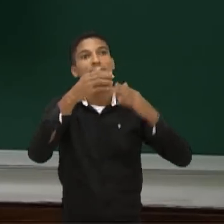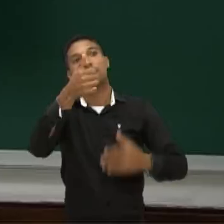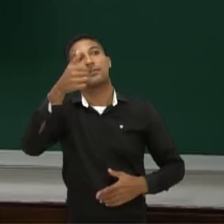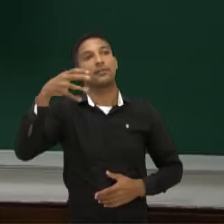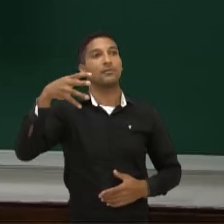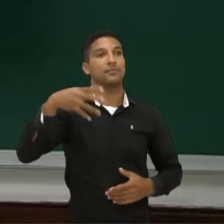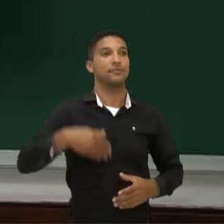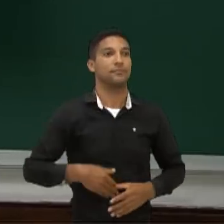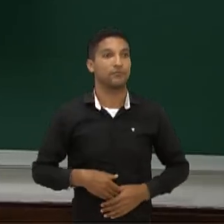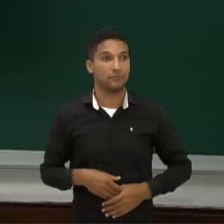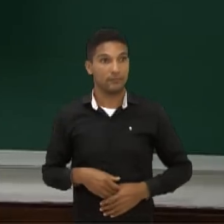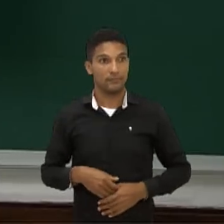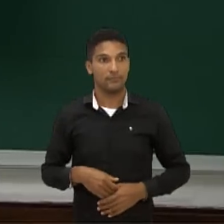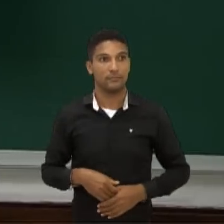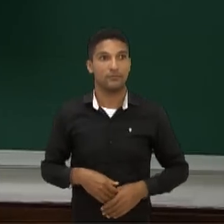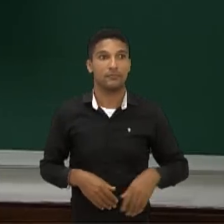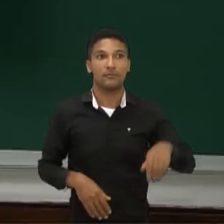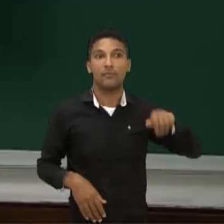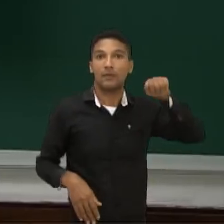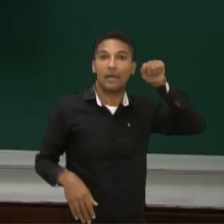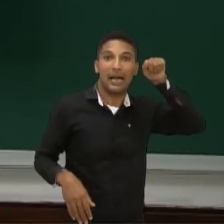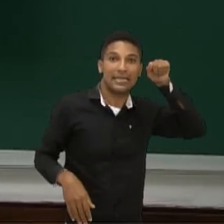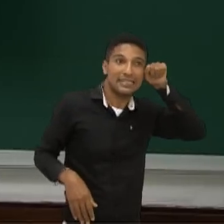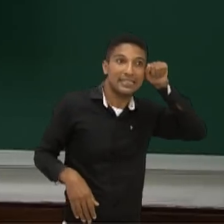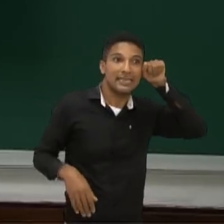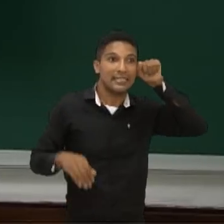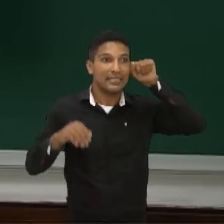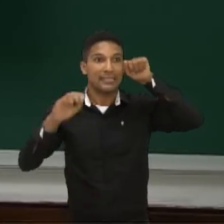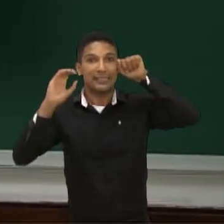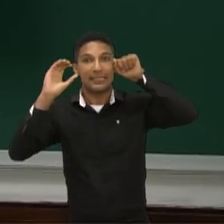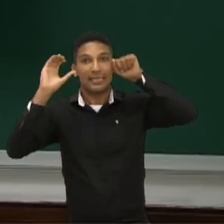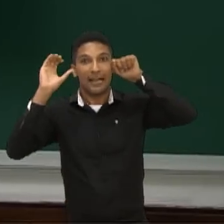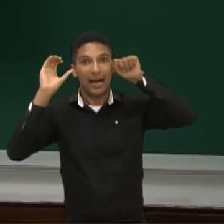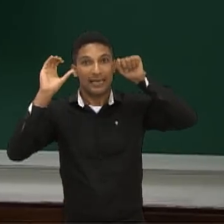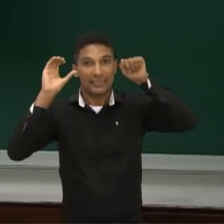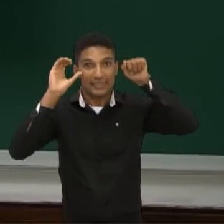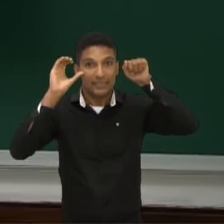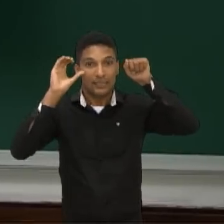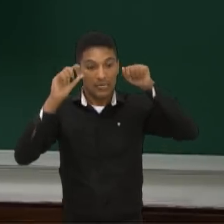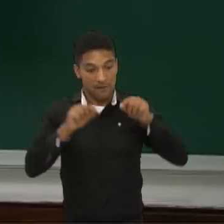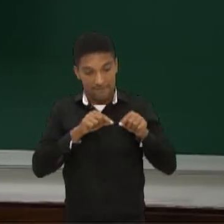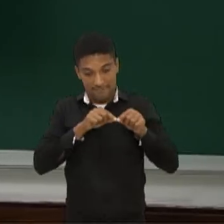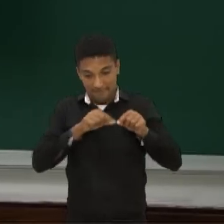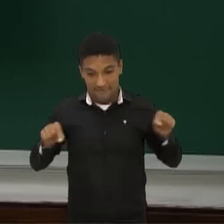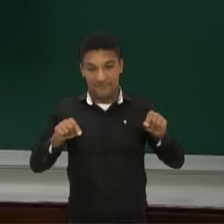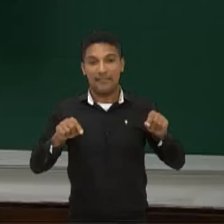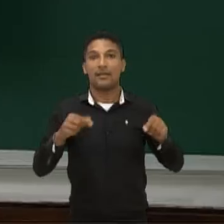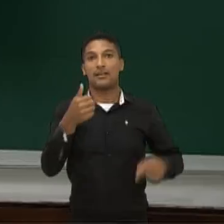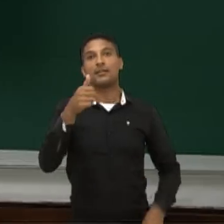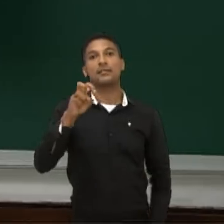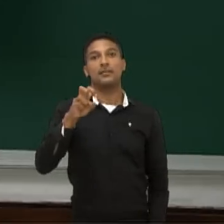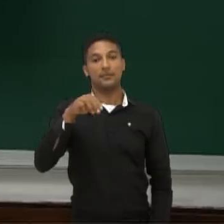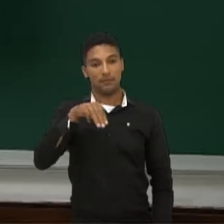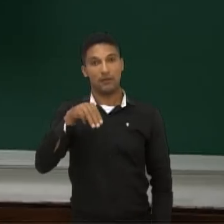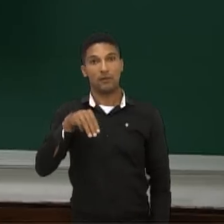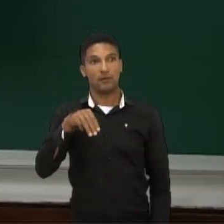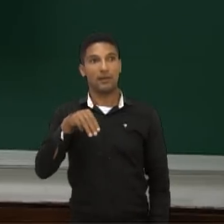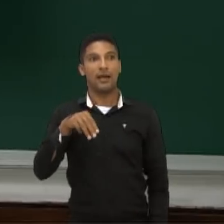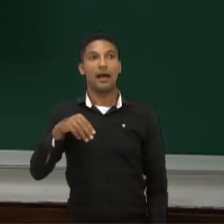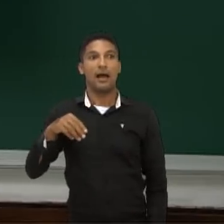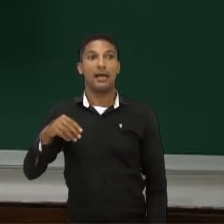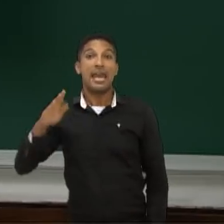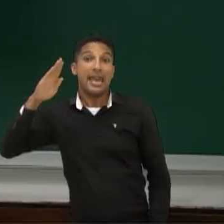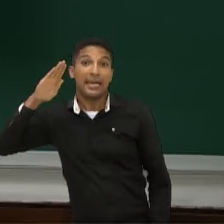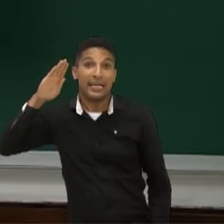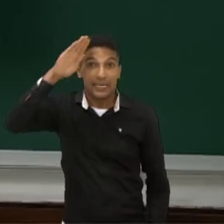E aqui eu tenho 15 metros. Então, qual que será o caminho mais curto que ele vai percorrer? Esse caminho aqui, ele